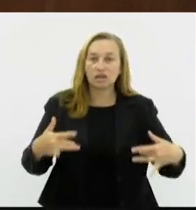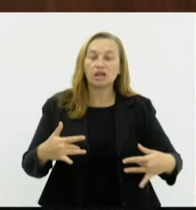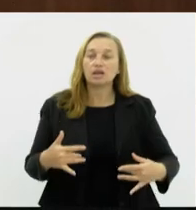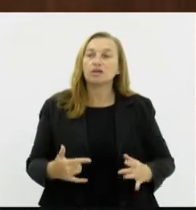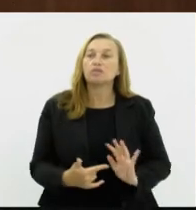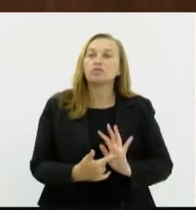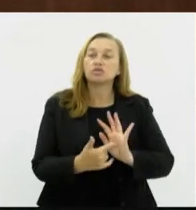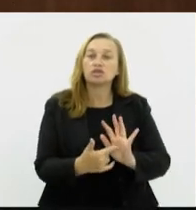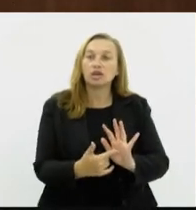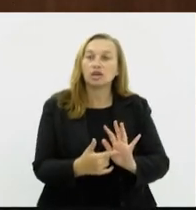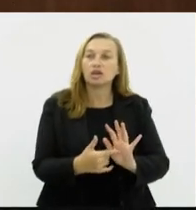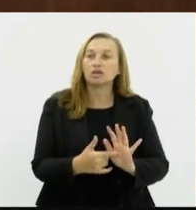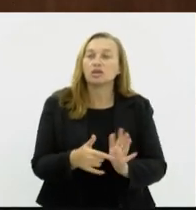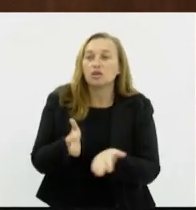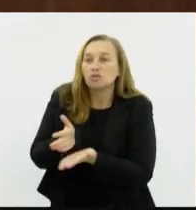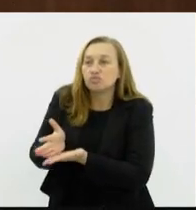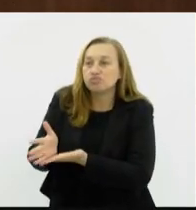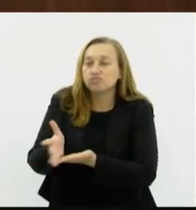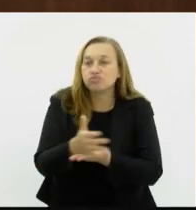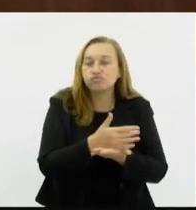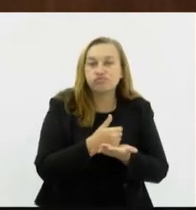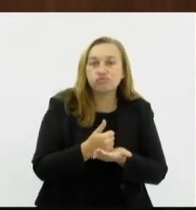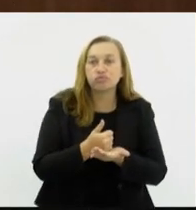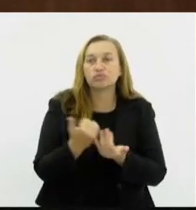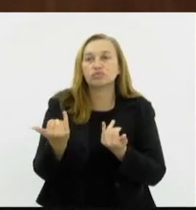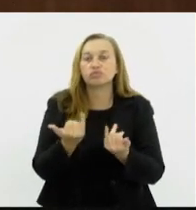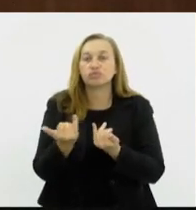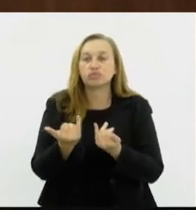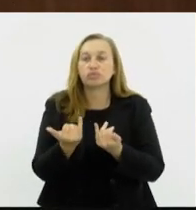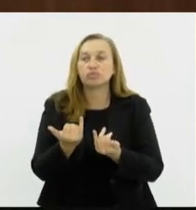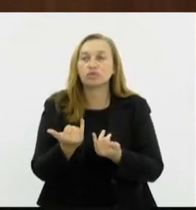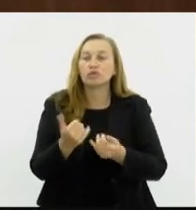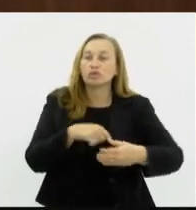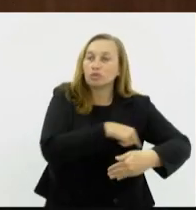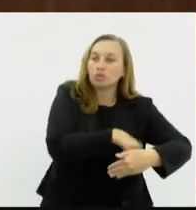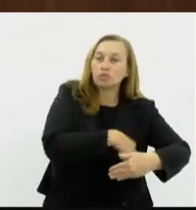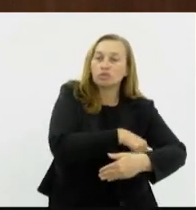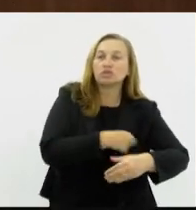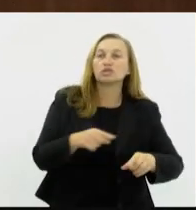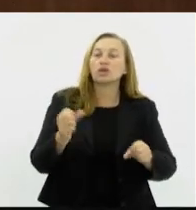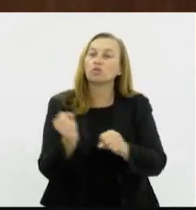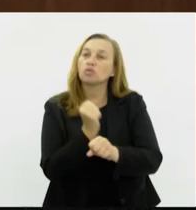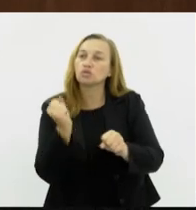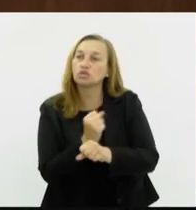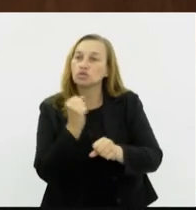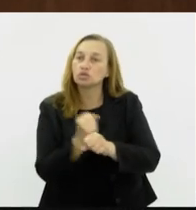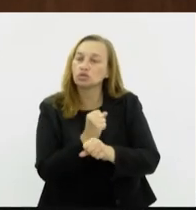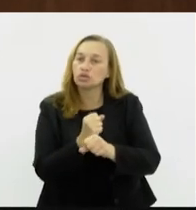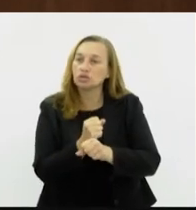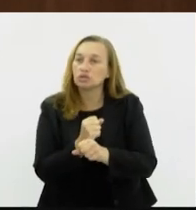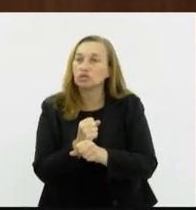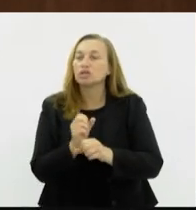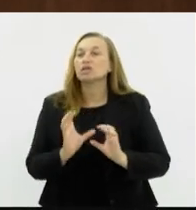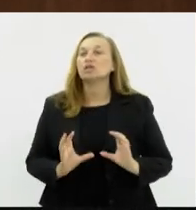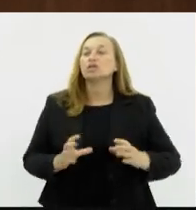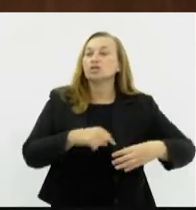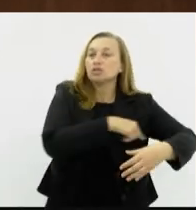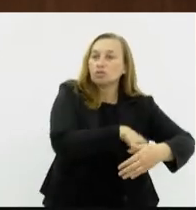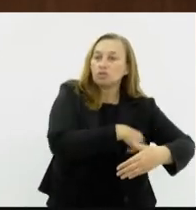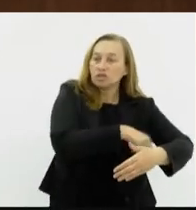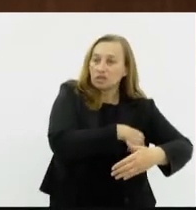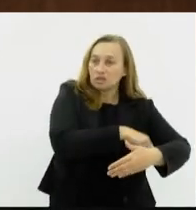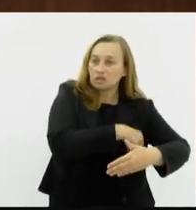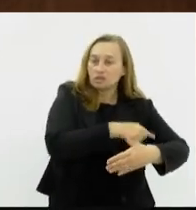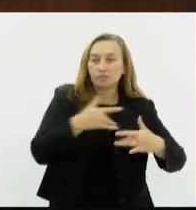o recolhimento de informação sobre essas cozinhas, bem como a construção, a edificação dessa rede de cozinhas solidárias pelo